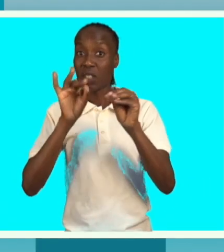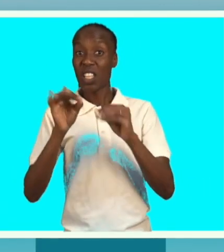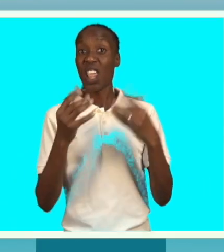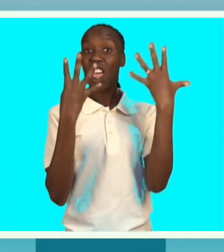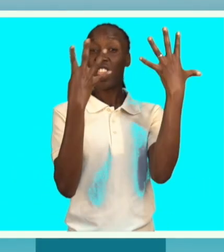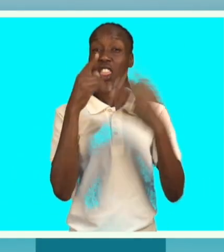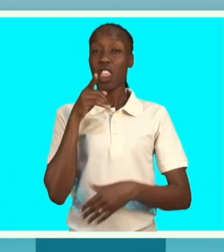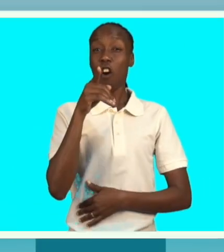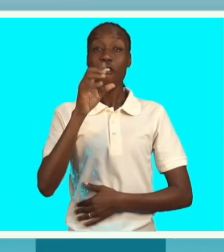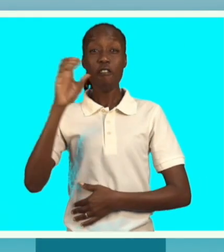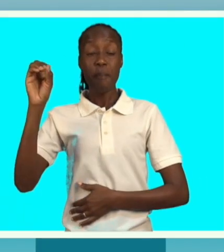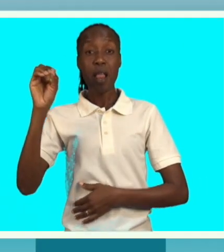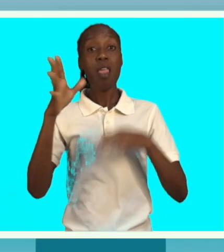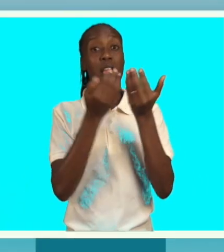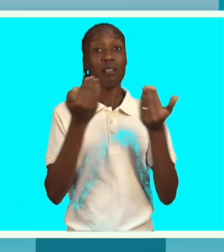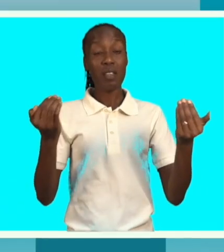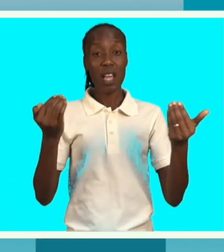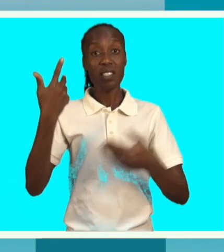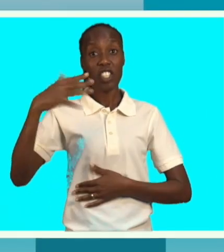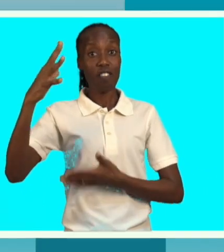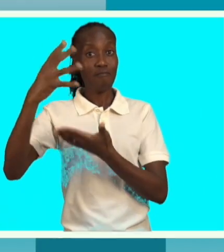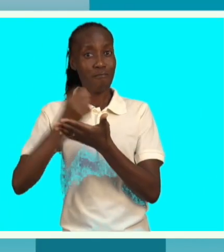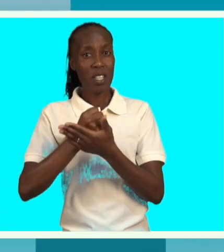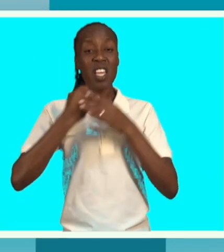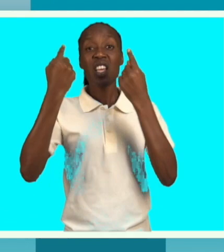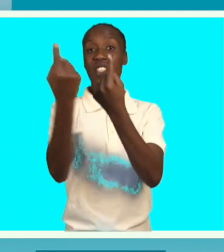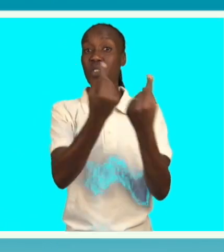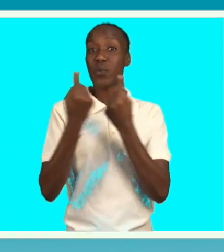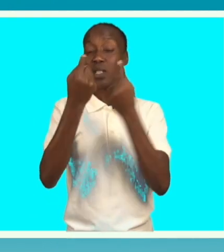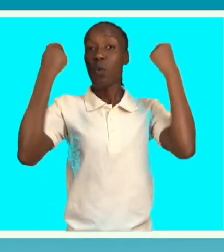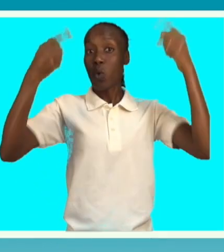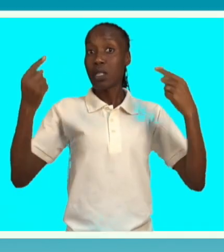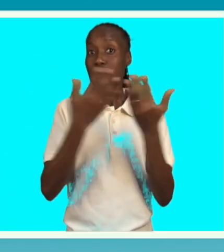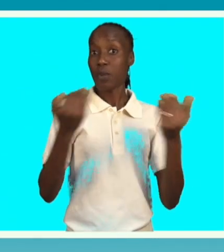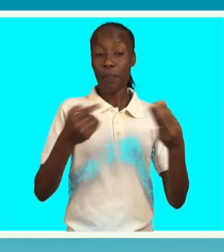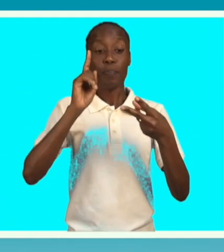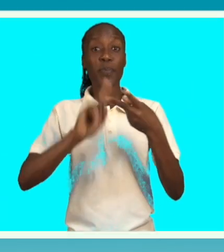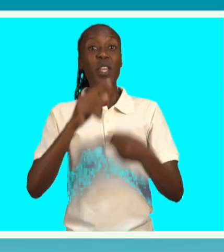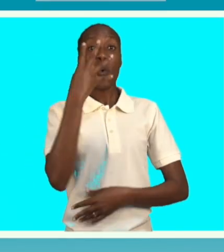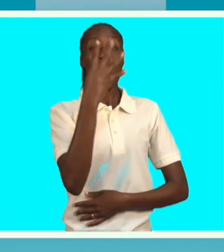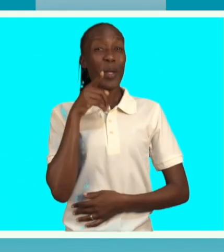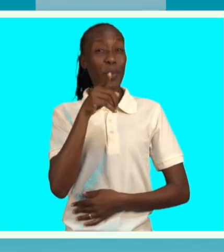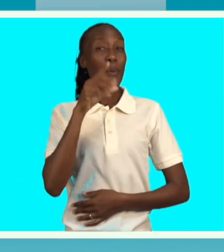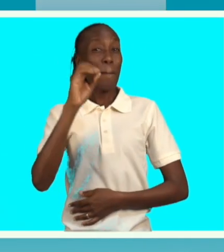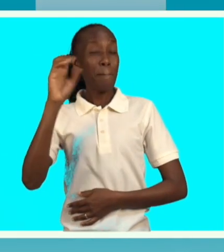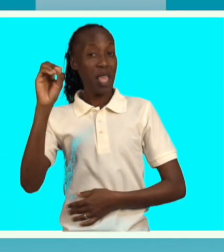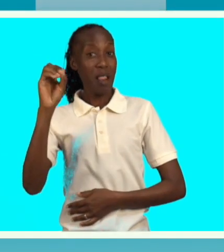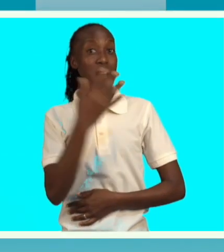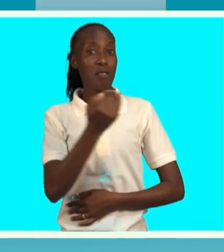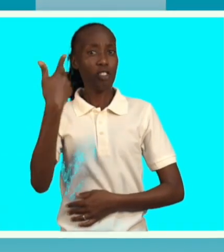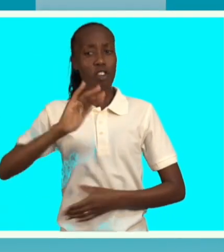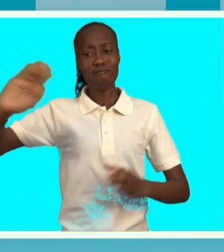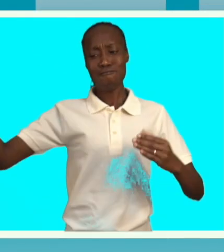cerca de 9 mil crianças em situação de casamentos prematuros e cerca de 4 mil foram